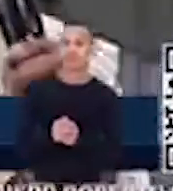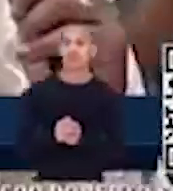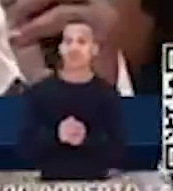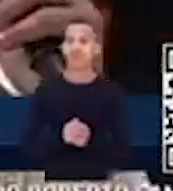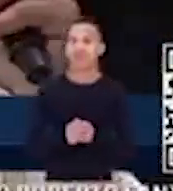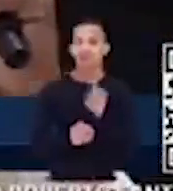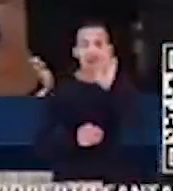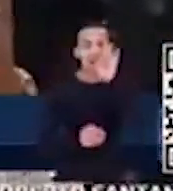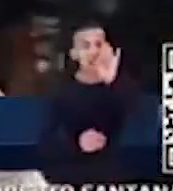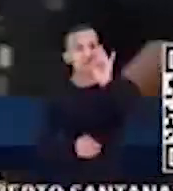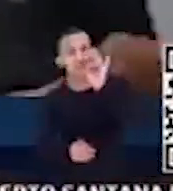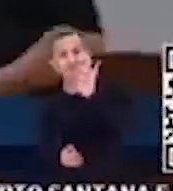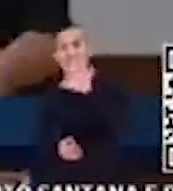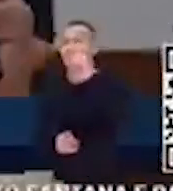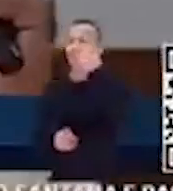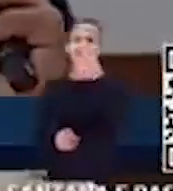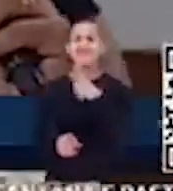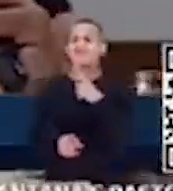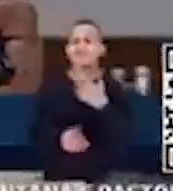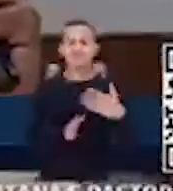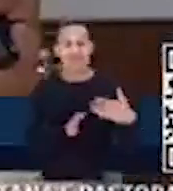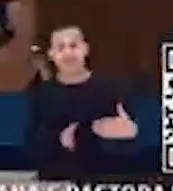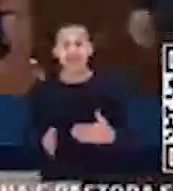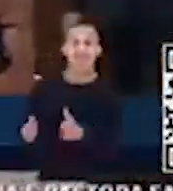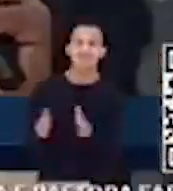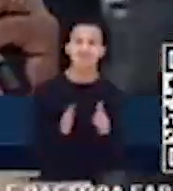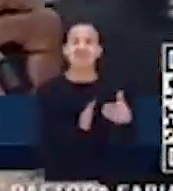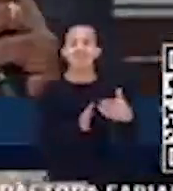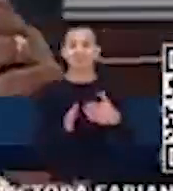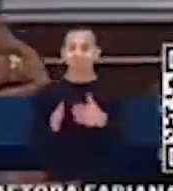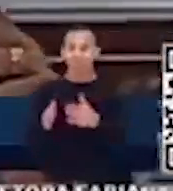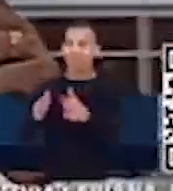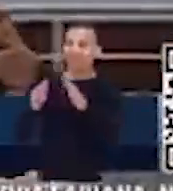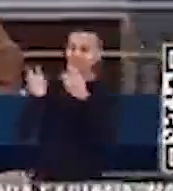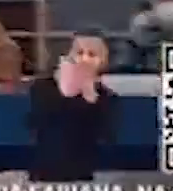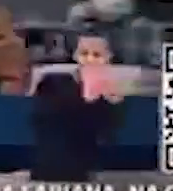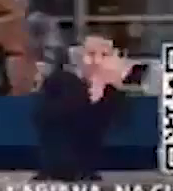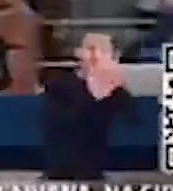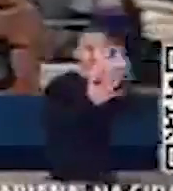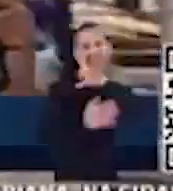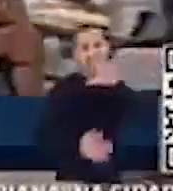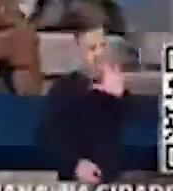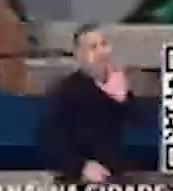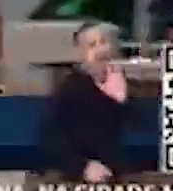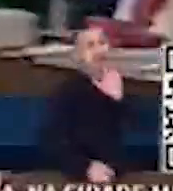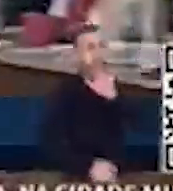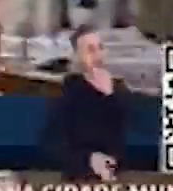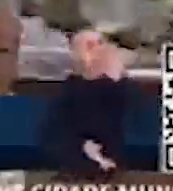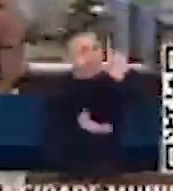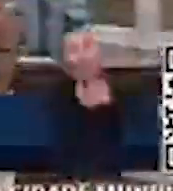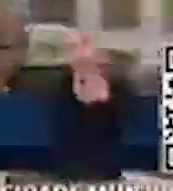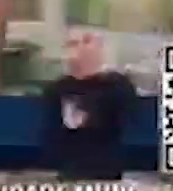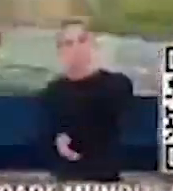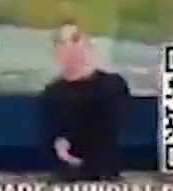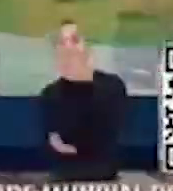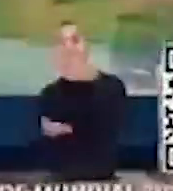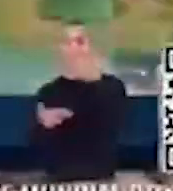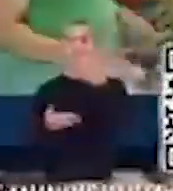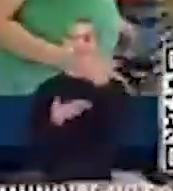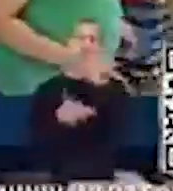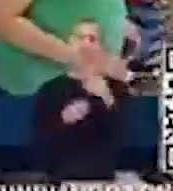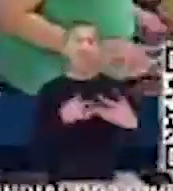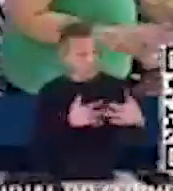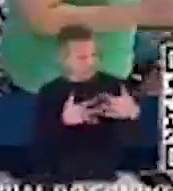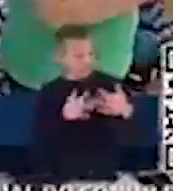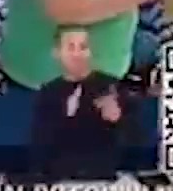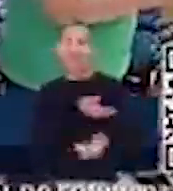Só existe um caminho. Jesus te ama. Ele quer seu